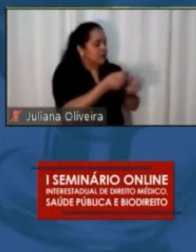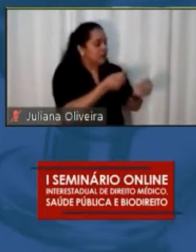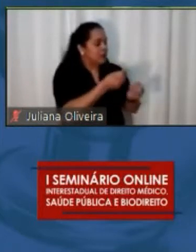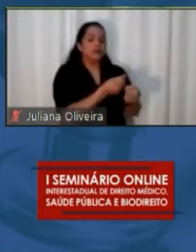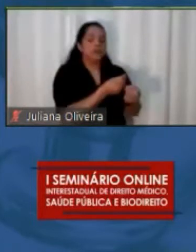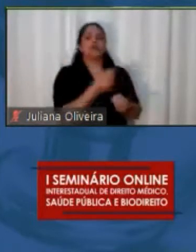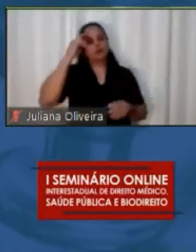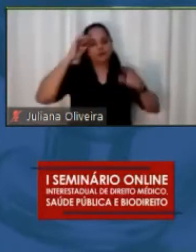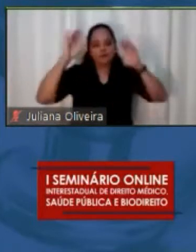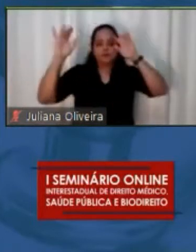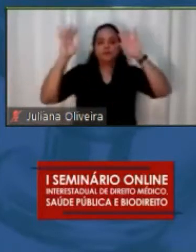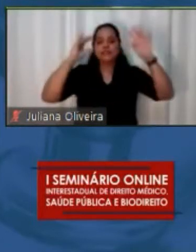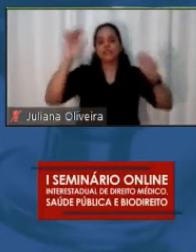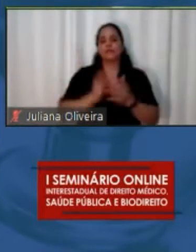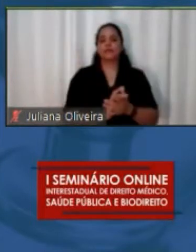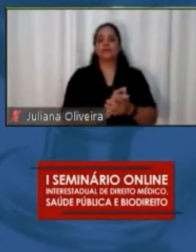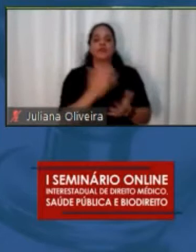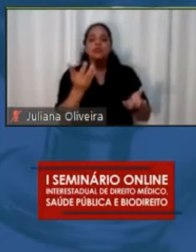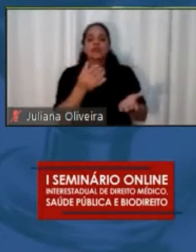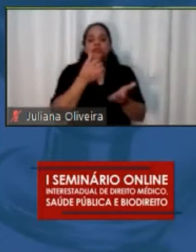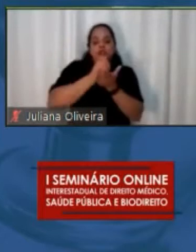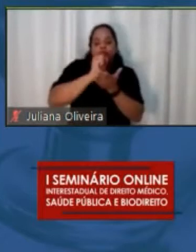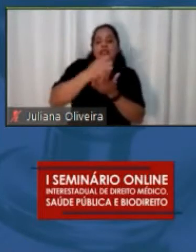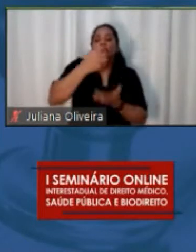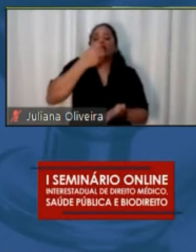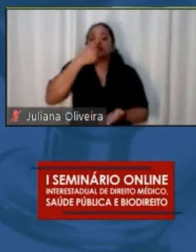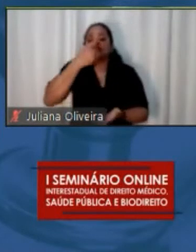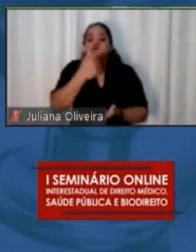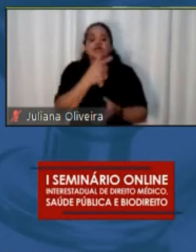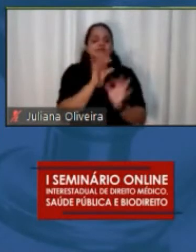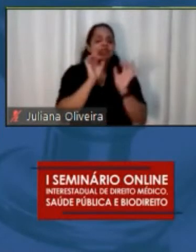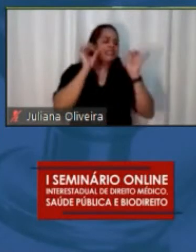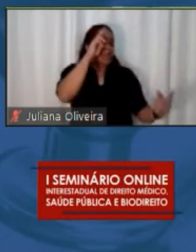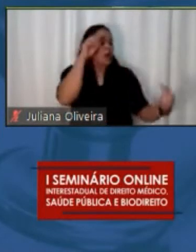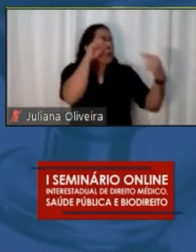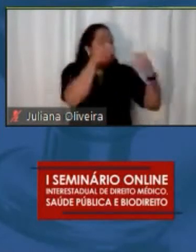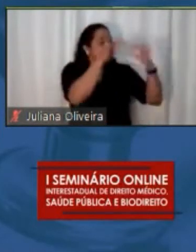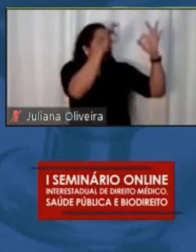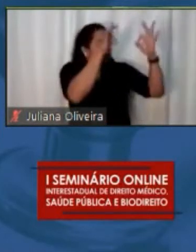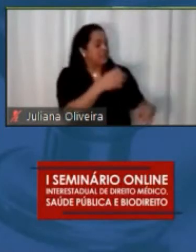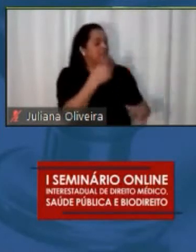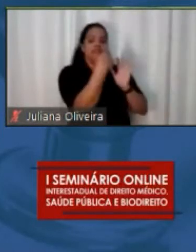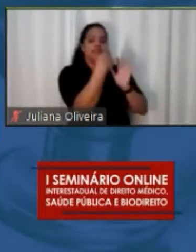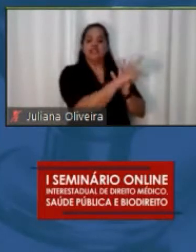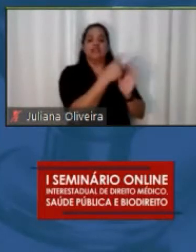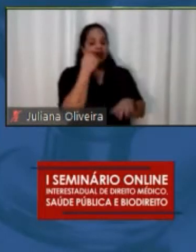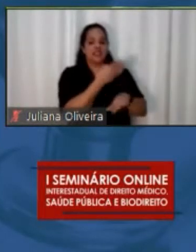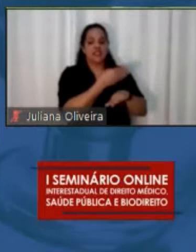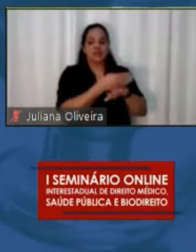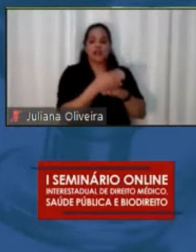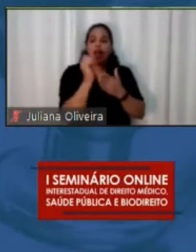Aplicar medicamentos específicos, suporte nutricional, suporte para que